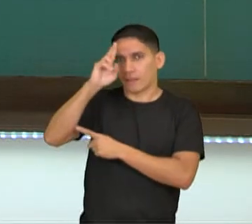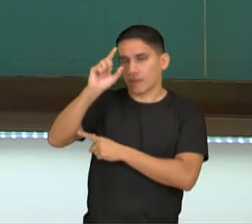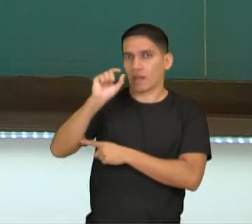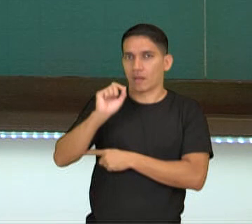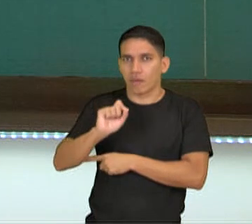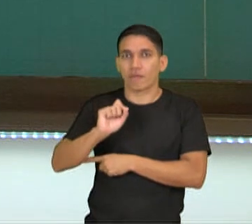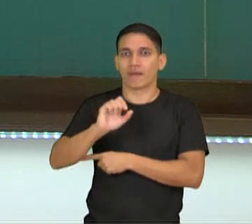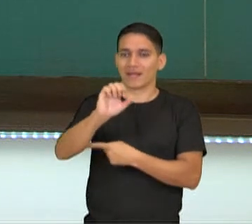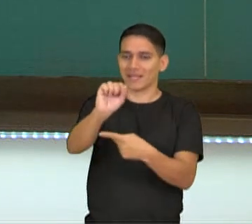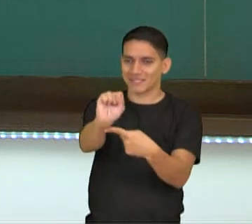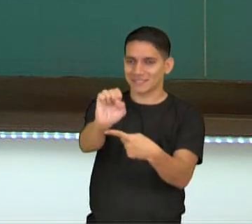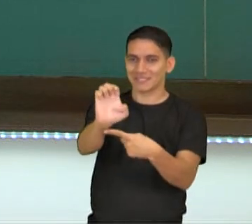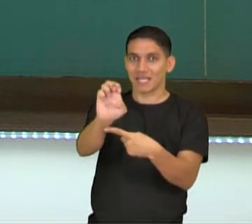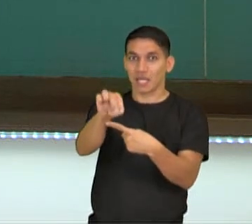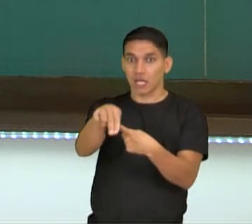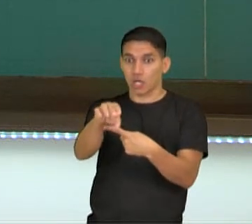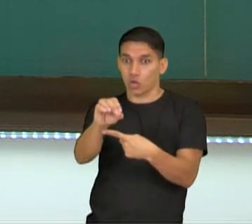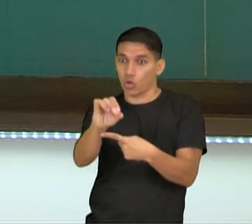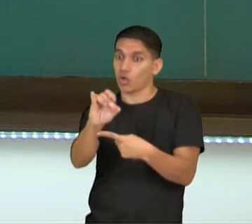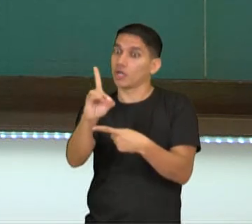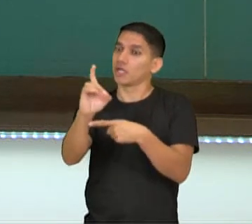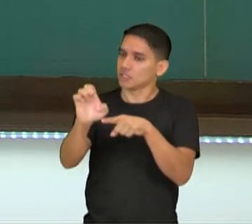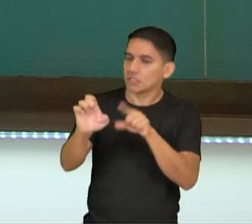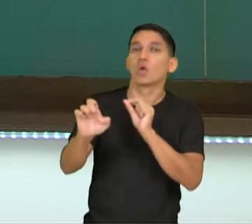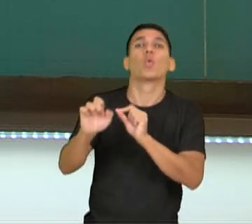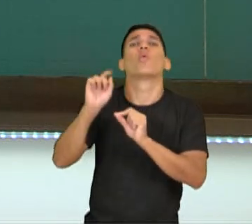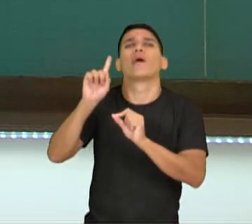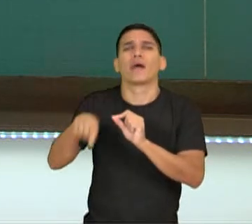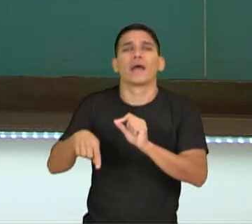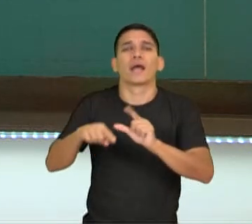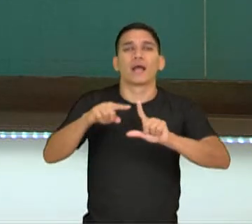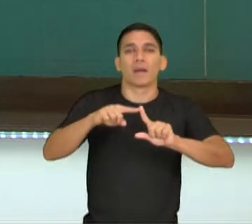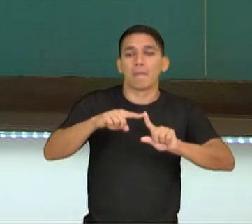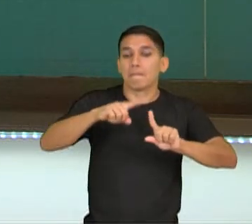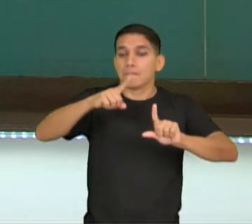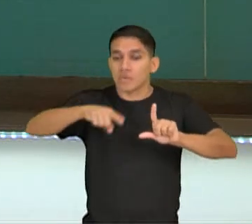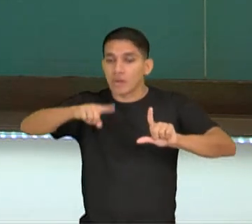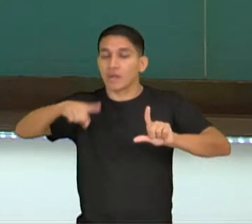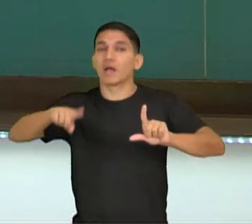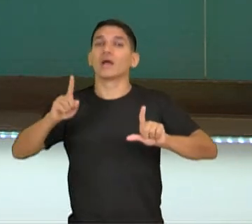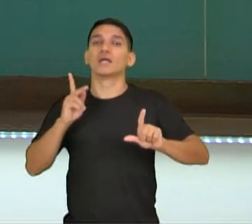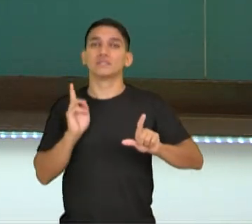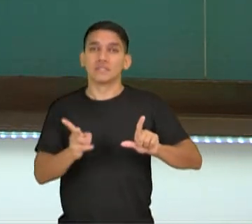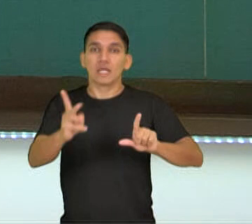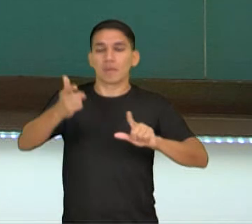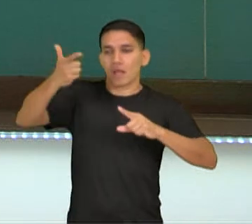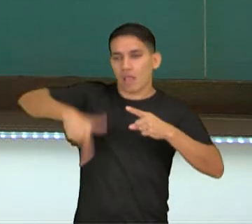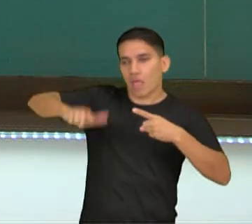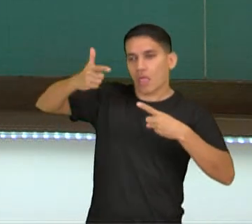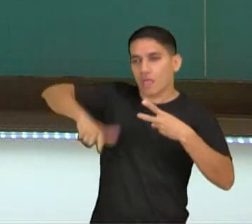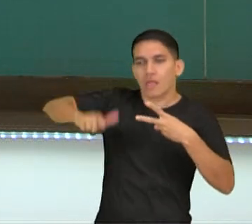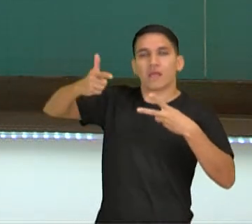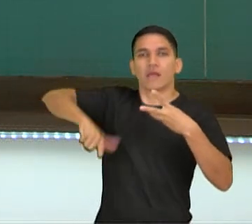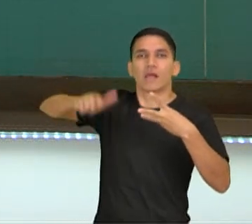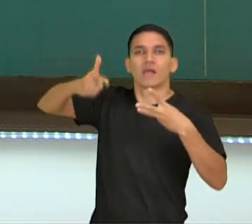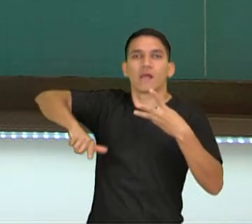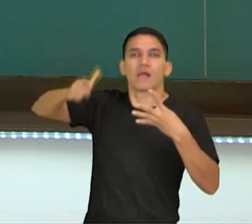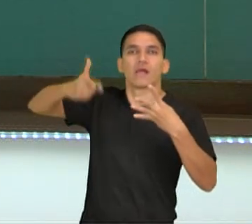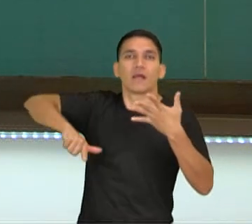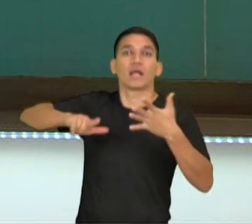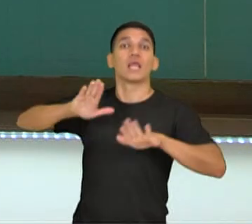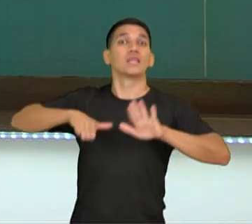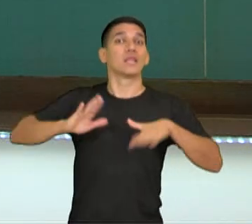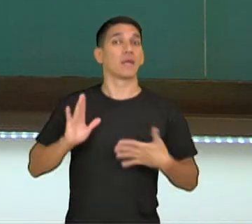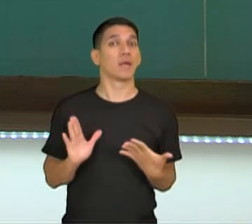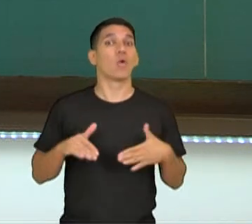a senoide é um comportamento periódico. O que isso significa? Que se repete dependendo